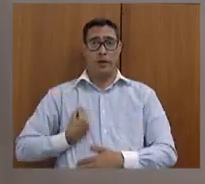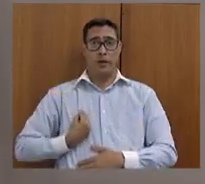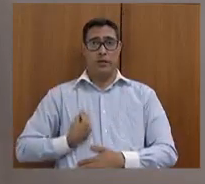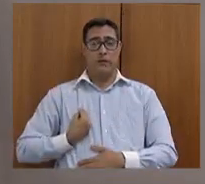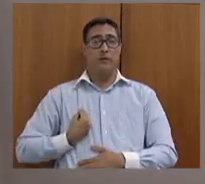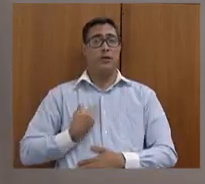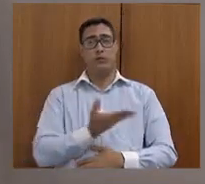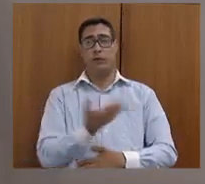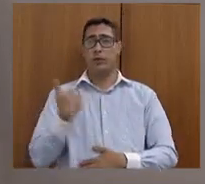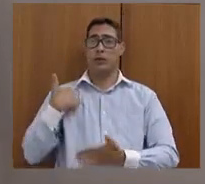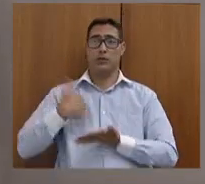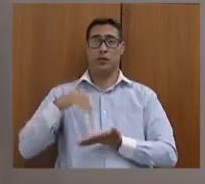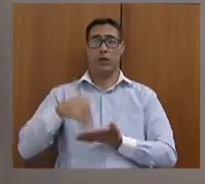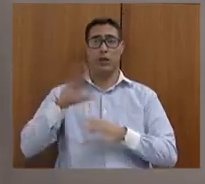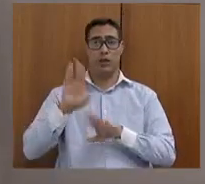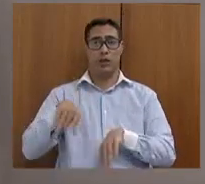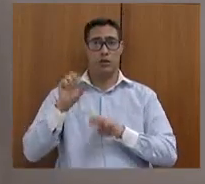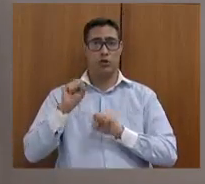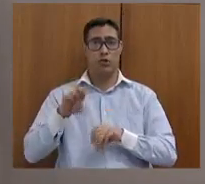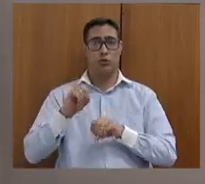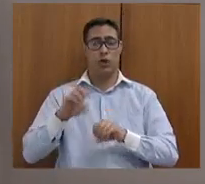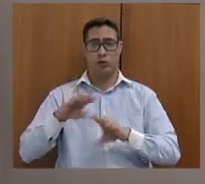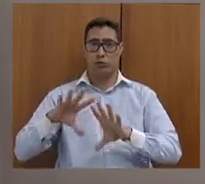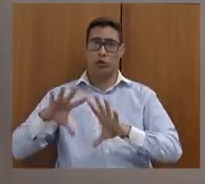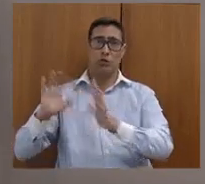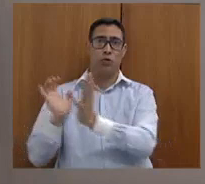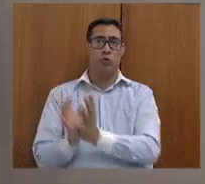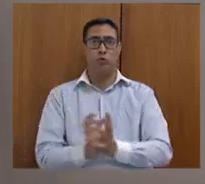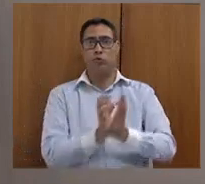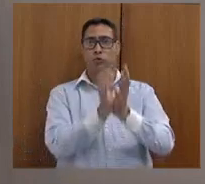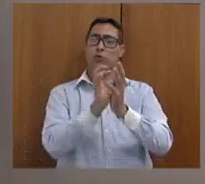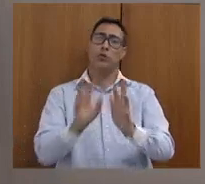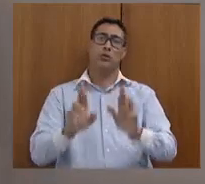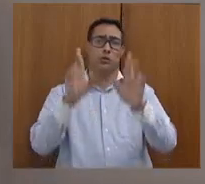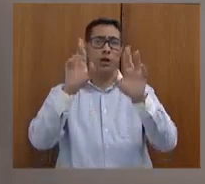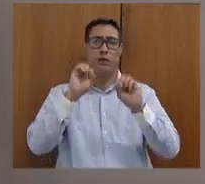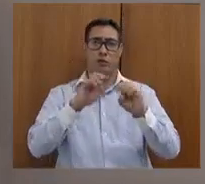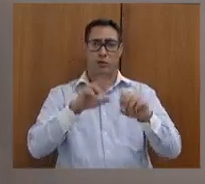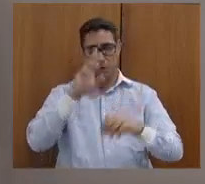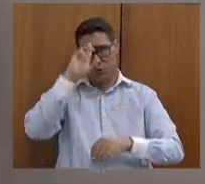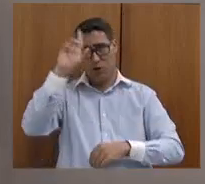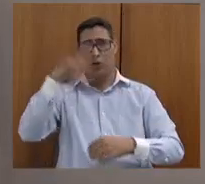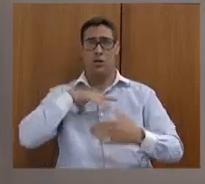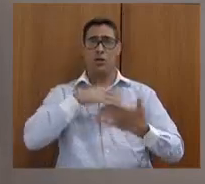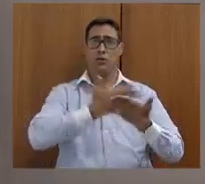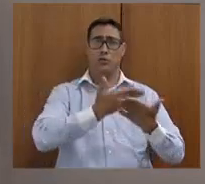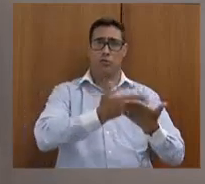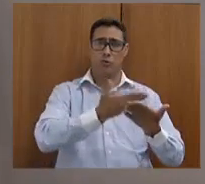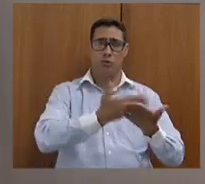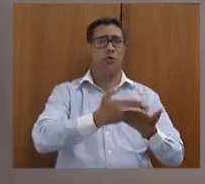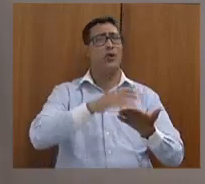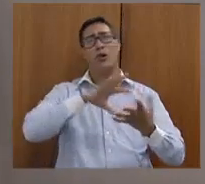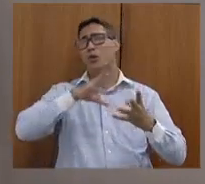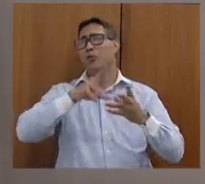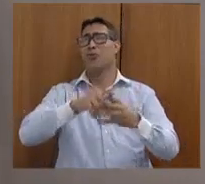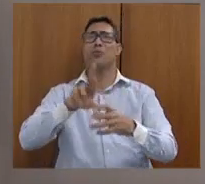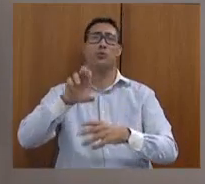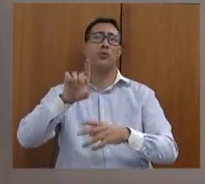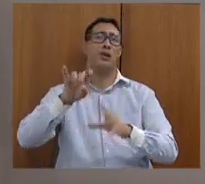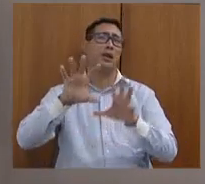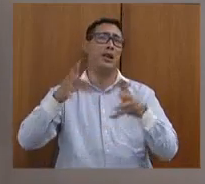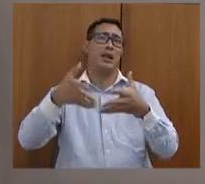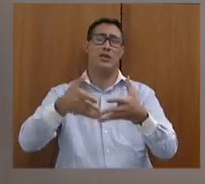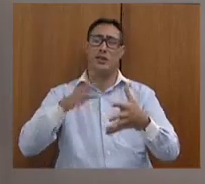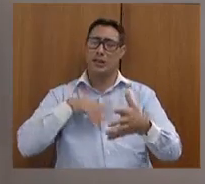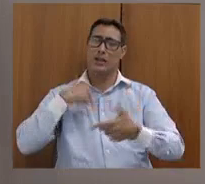que a equipe da secretaria está de educação junto com todo superintendentes regionais de ensino diretor de escola e toda essa rede está fazendo o melhor